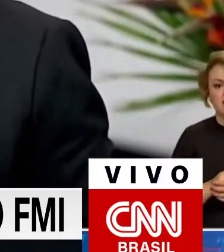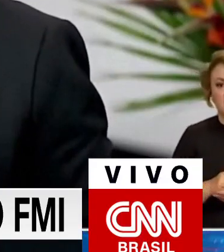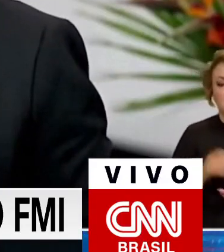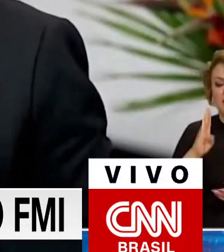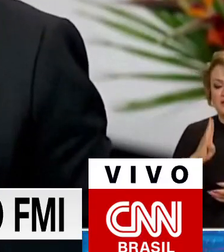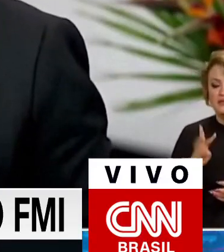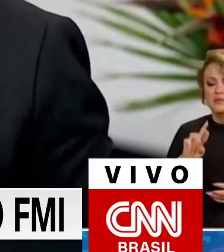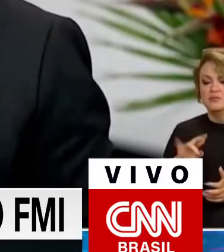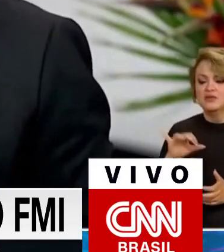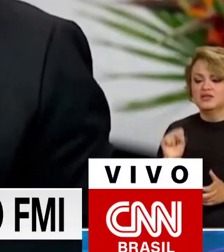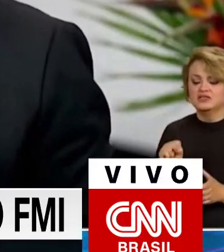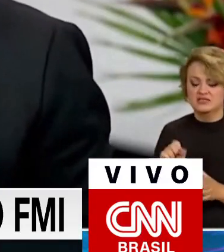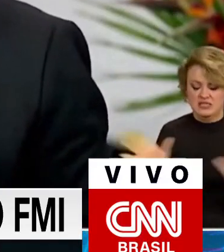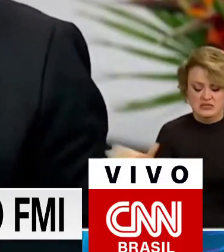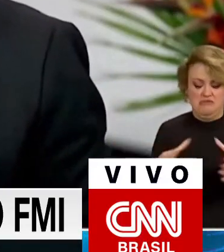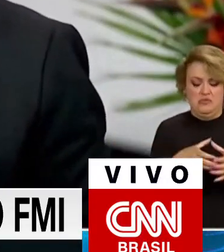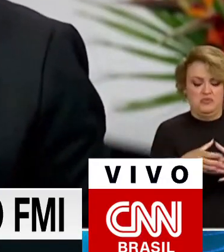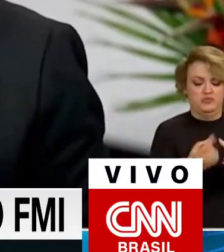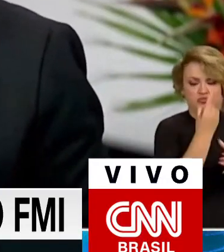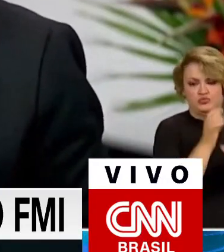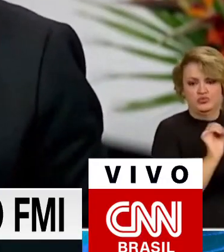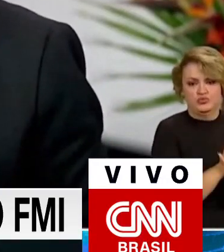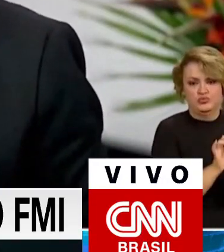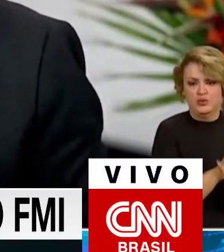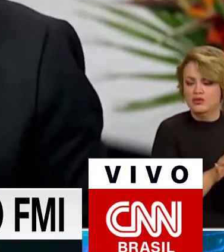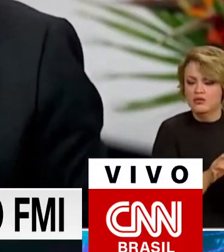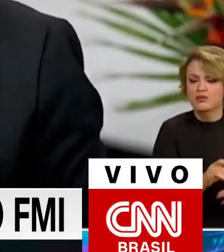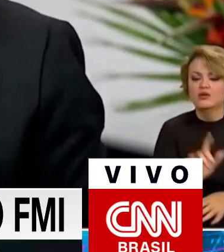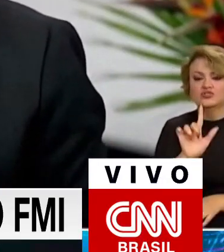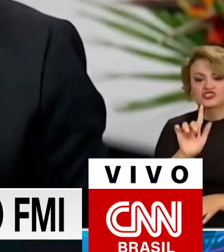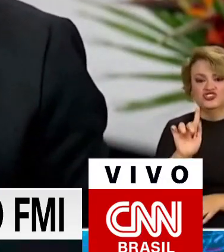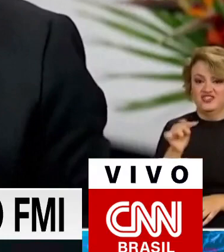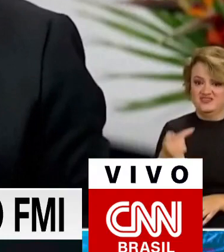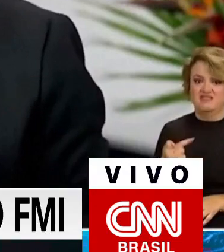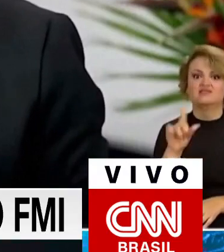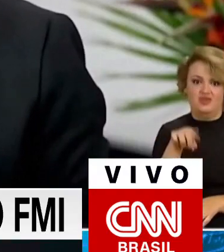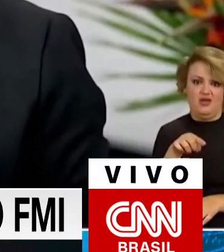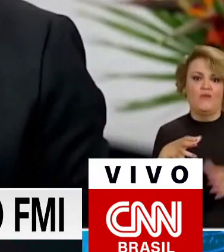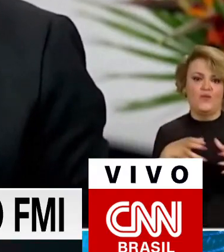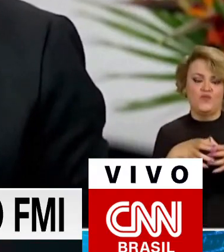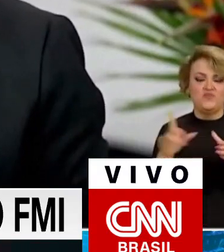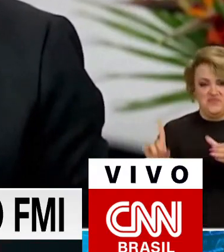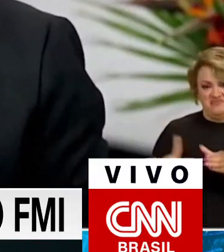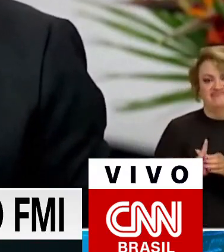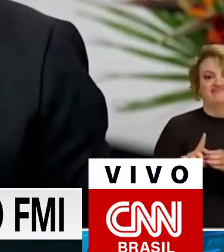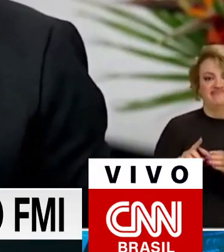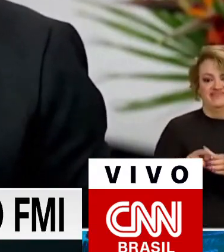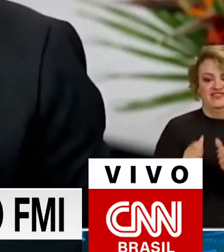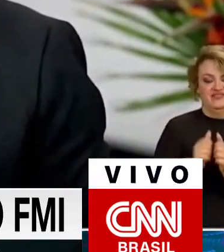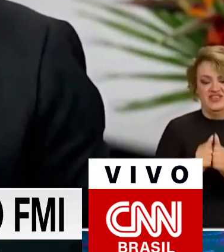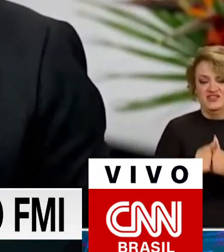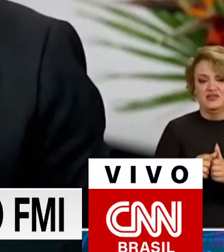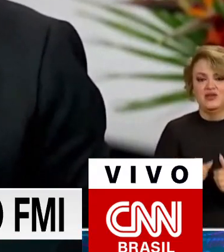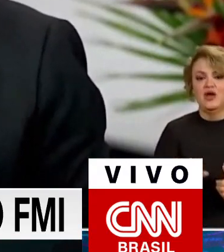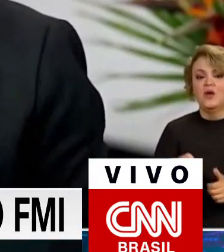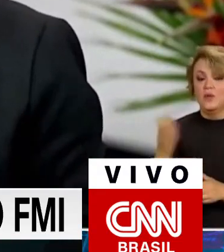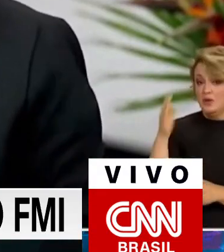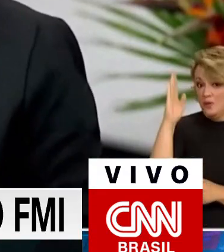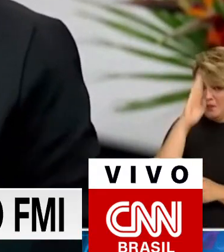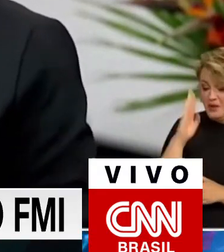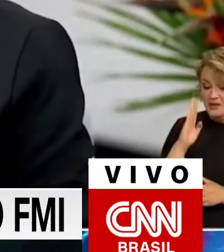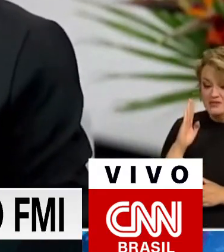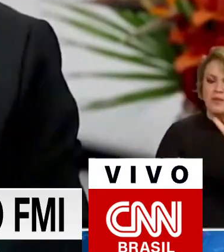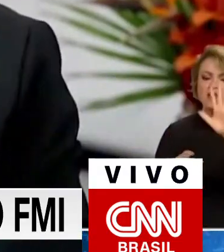da Economia, aliás, candidato a presidente, e foi o mais votado aí nas primárias, mas não deve